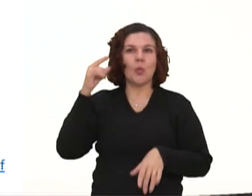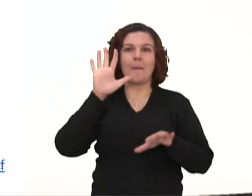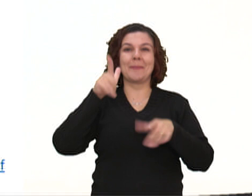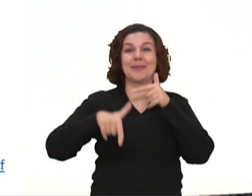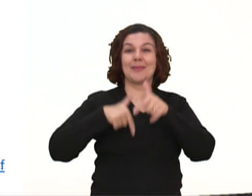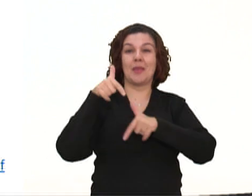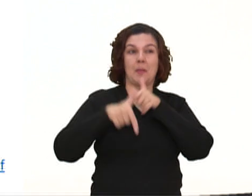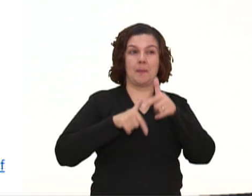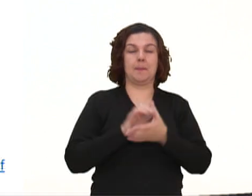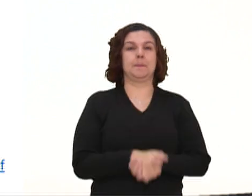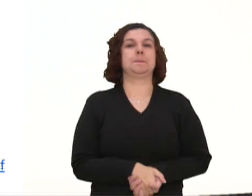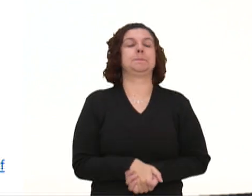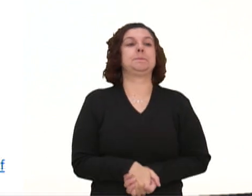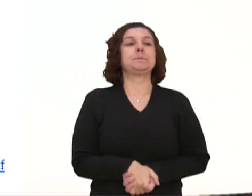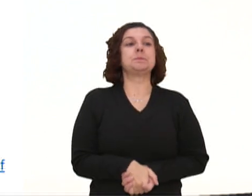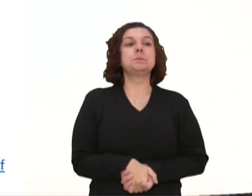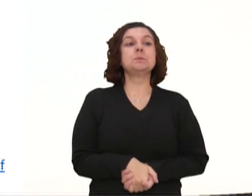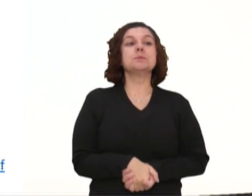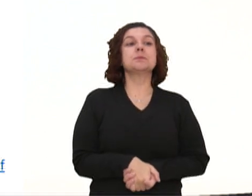pensar.